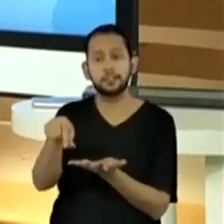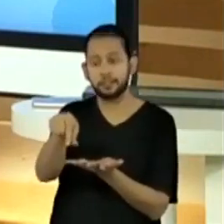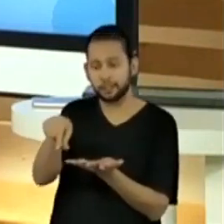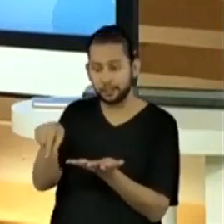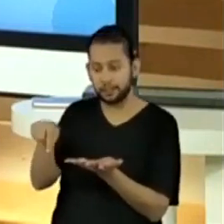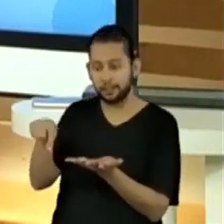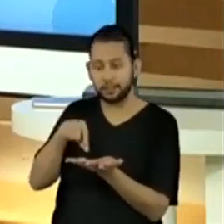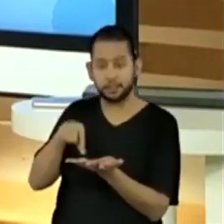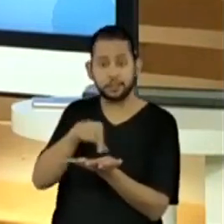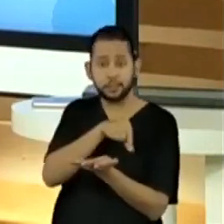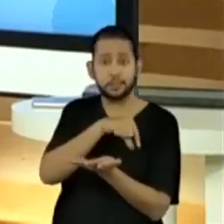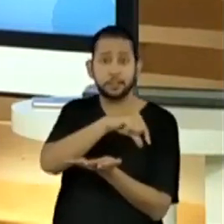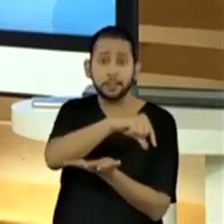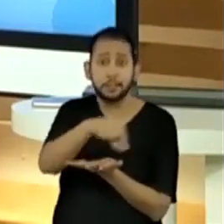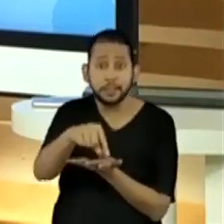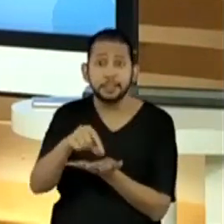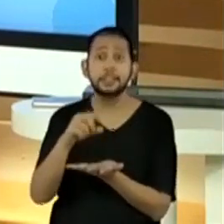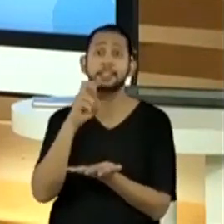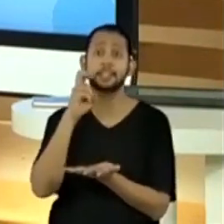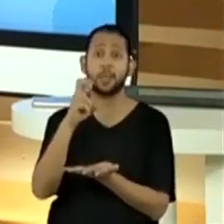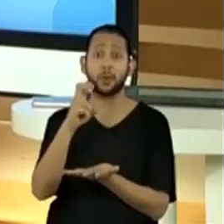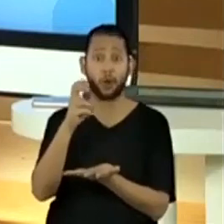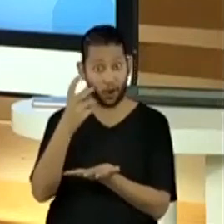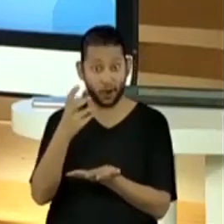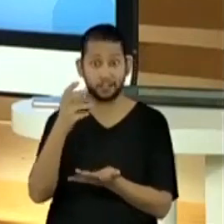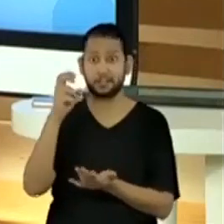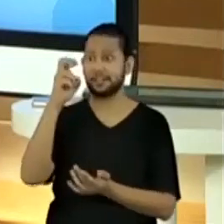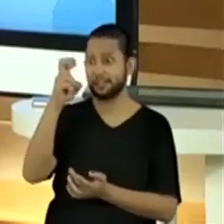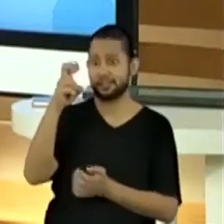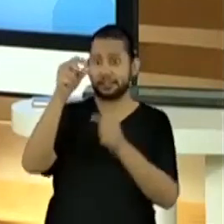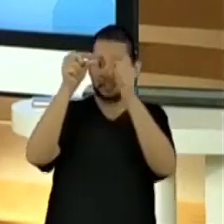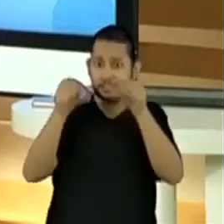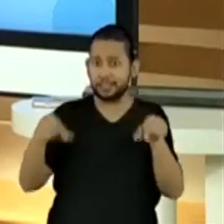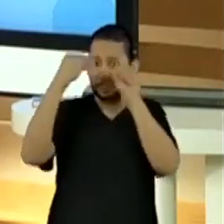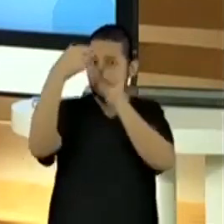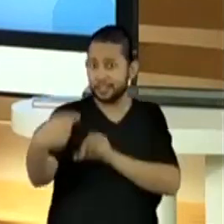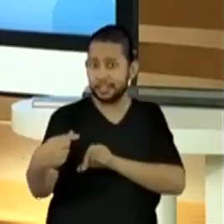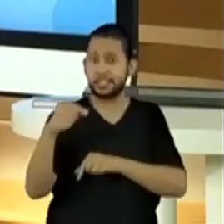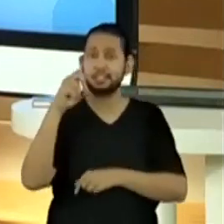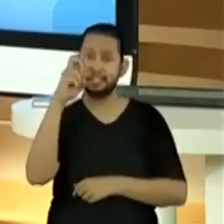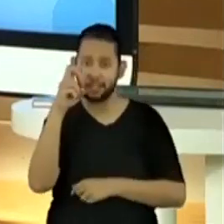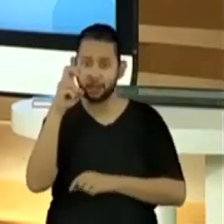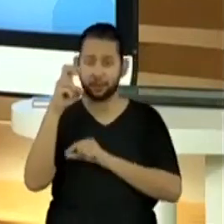aí vão subir aqui também, ó, uma daqui,